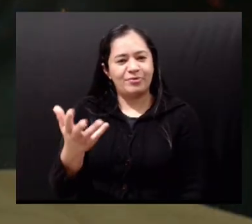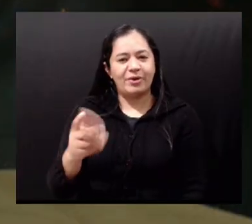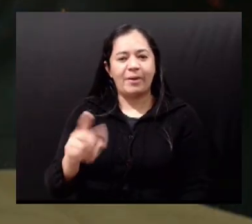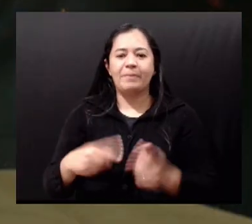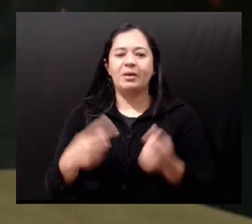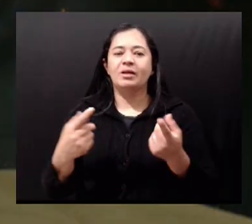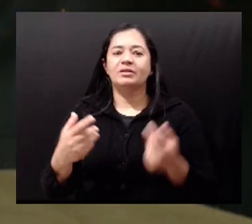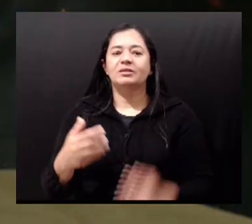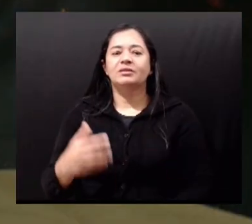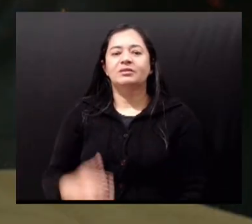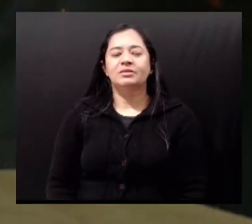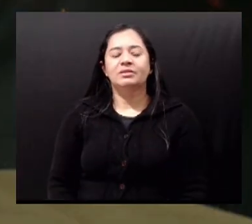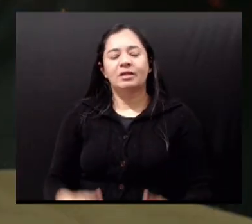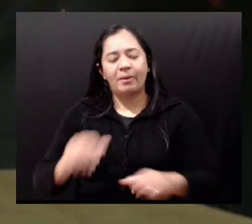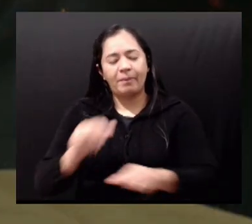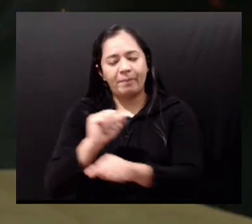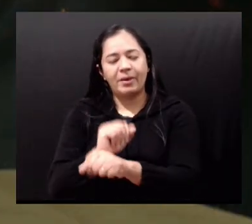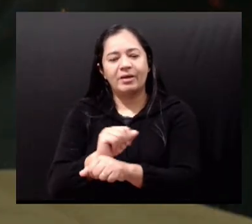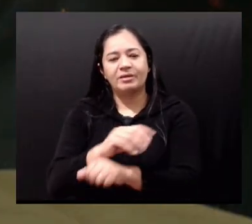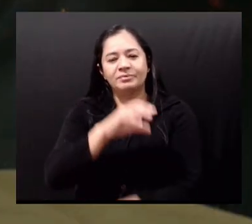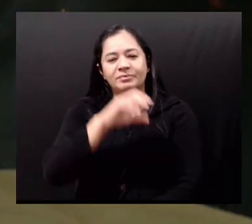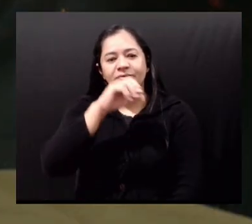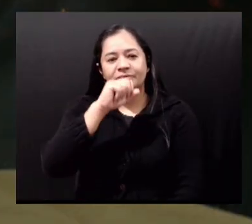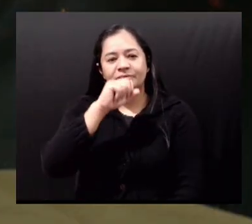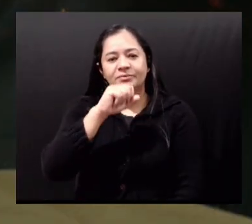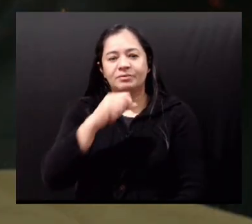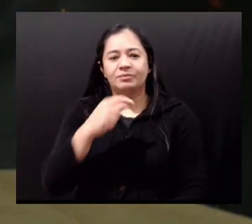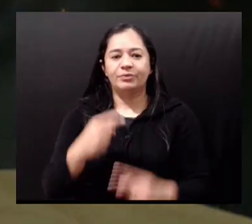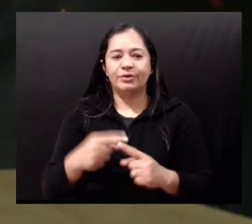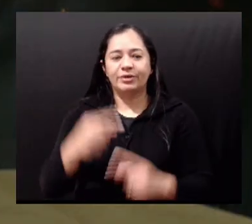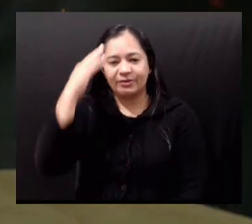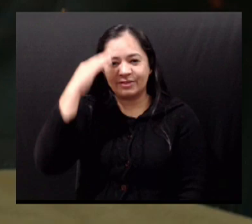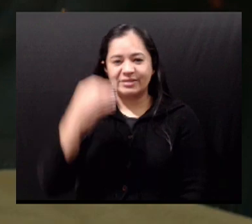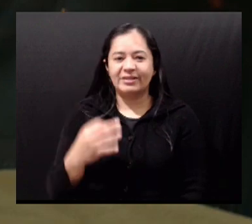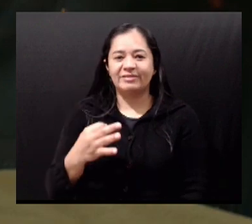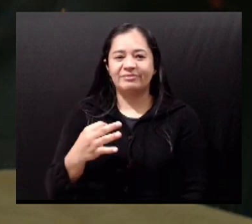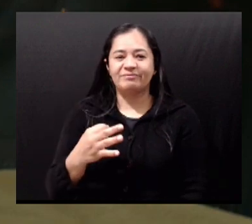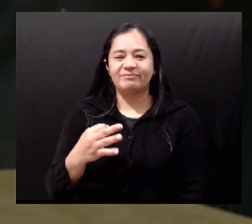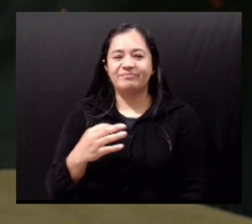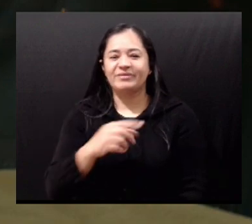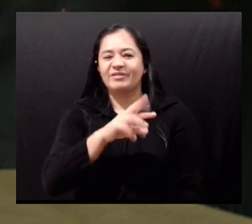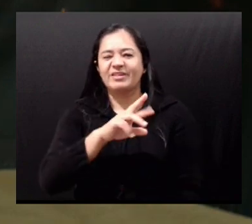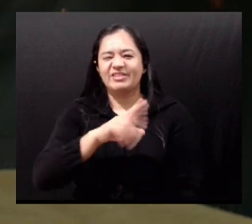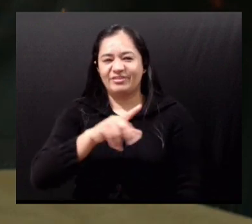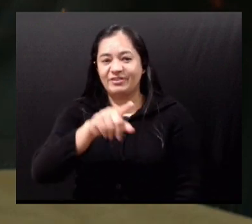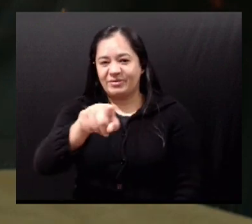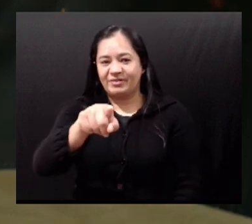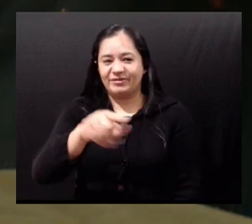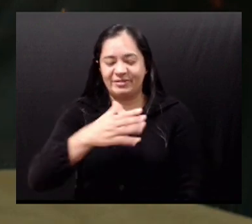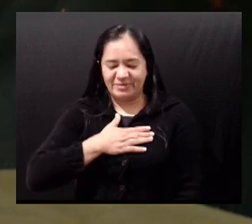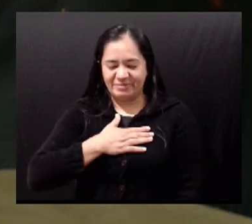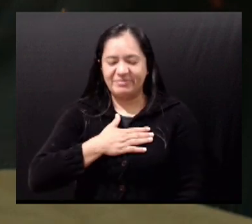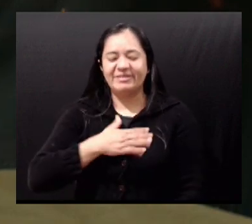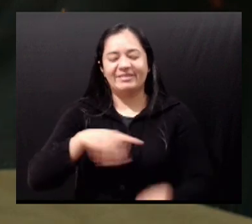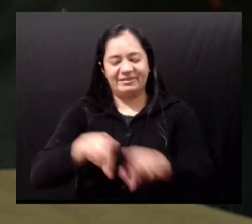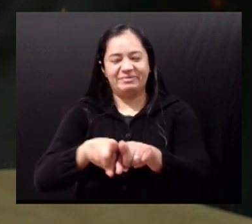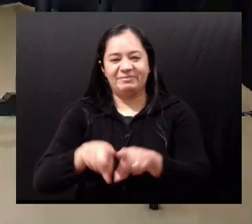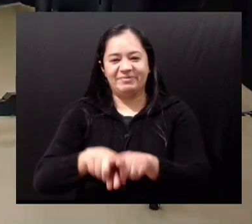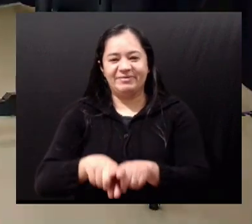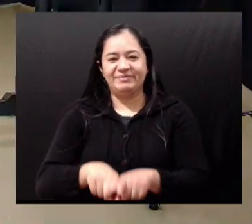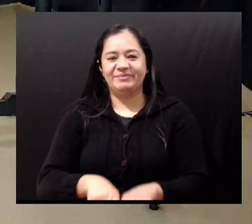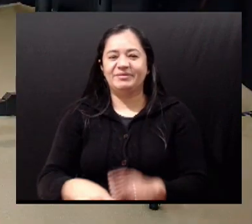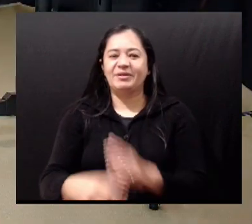parada, dá uma respirada, porque eu tenho certeza que vai fazer a diferença para você e para mim também, tá bom? Então um grande abraço, fiquem com Deus.